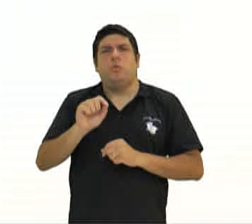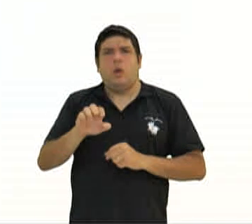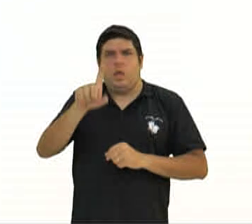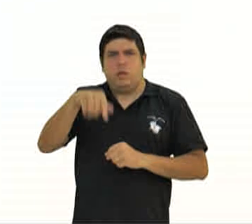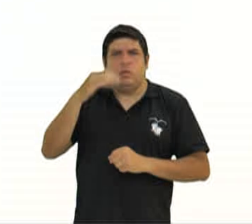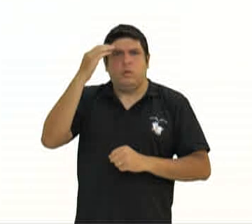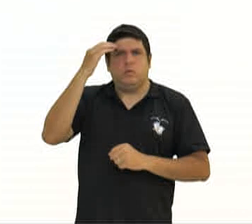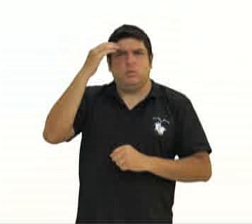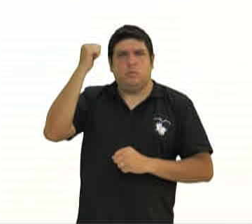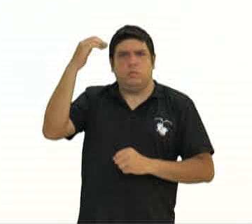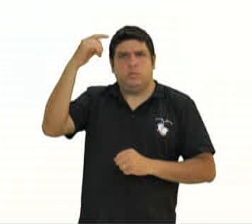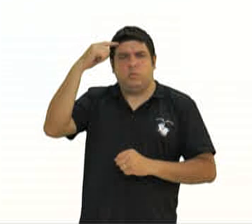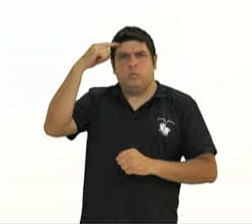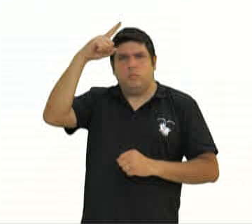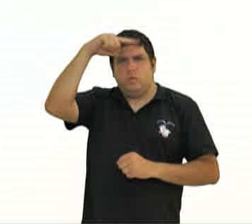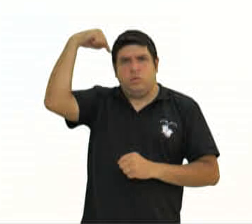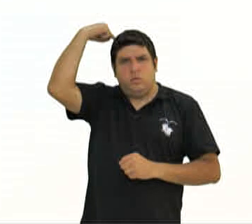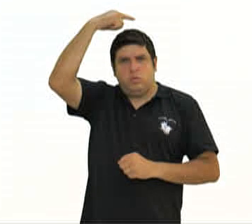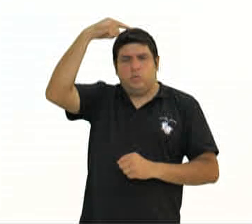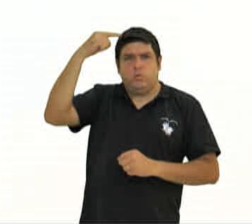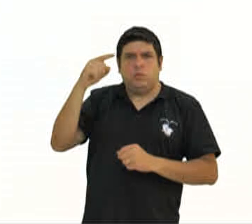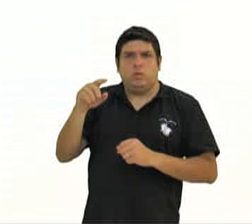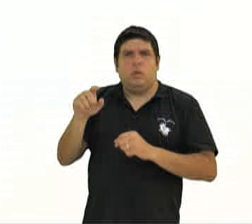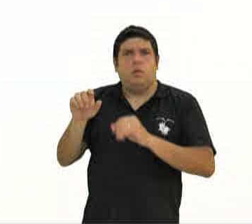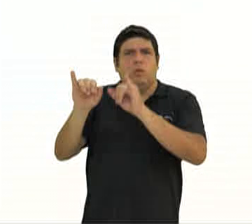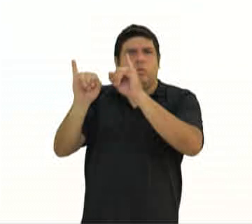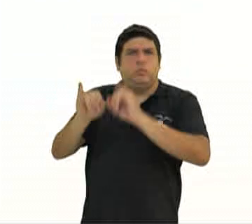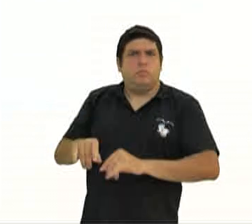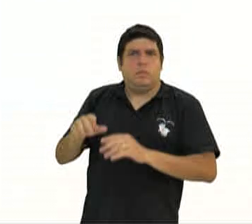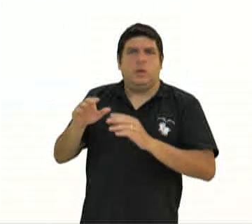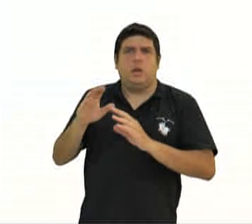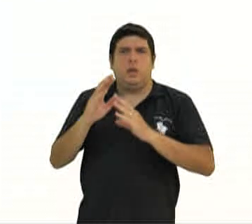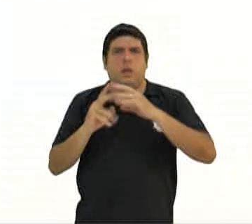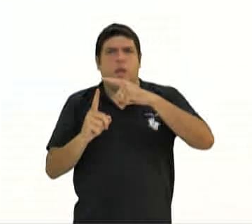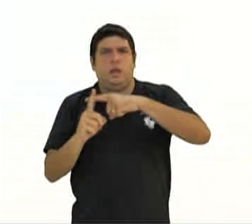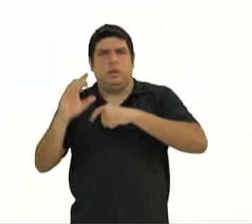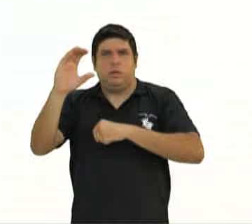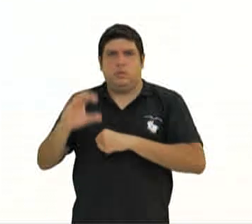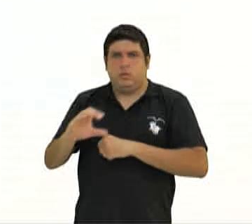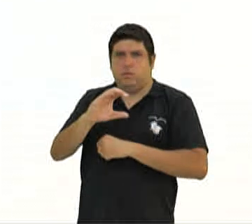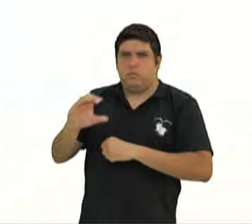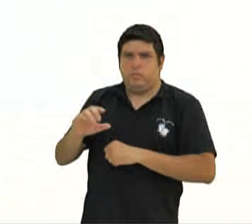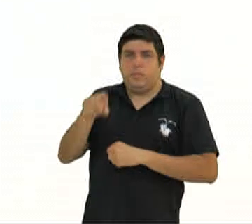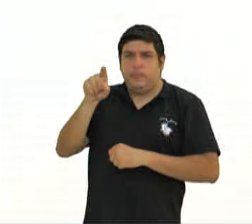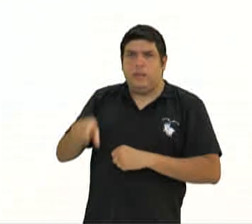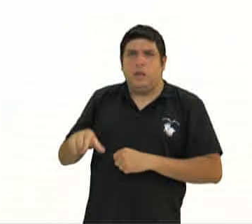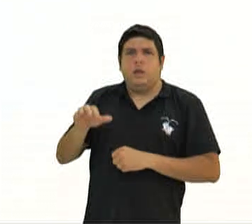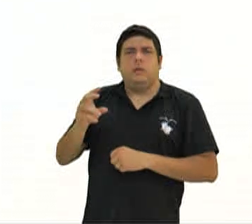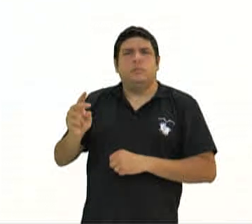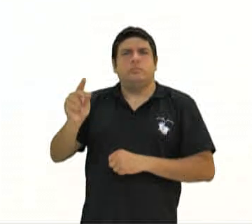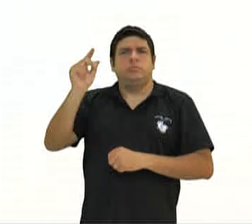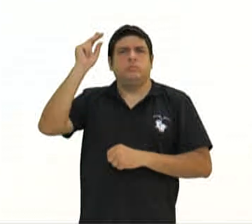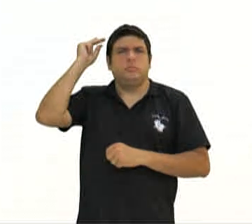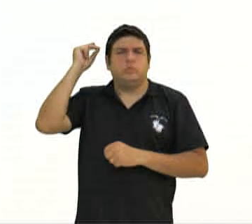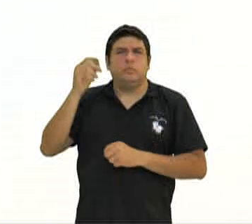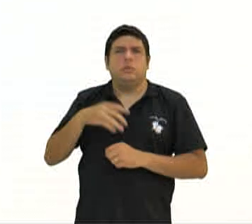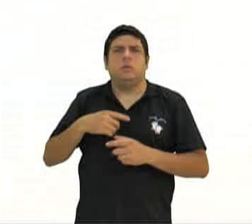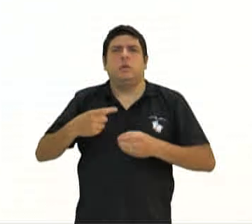da igreja, tá? E acredita-se que ele foi um padre que viveu em Roma, no século